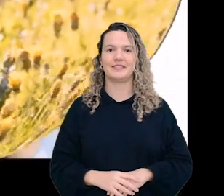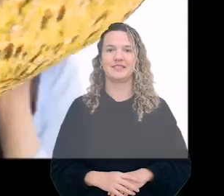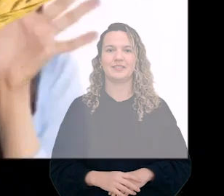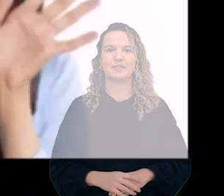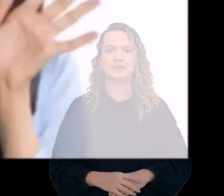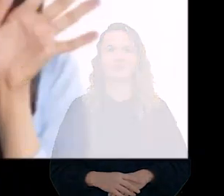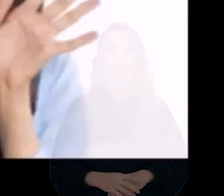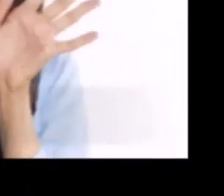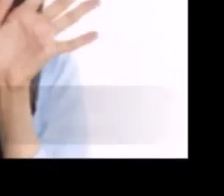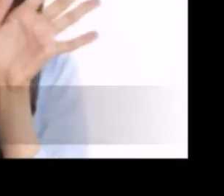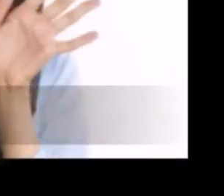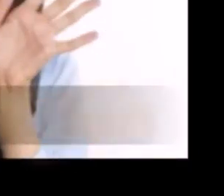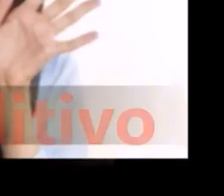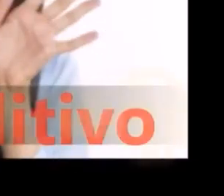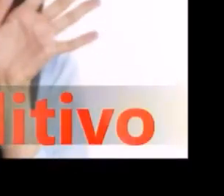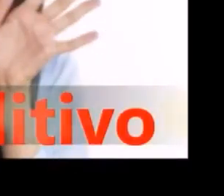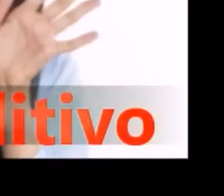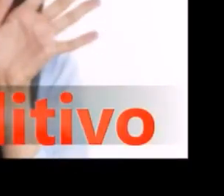sensações.